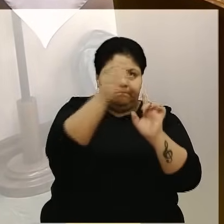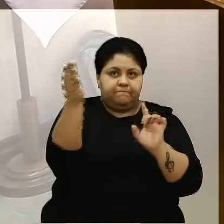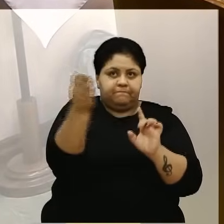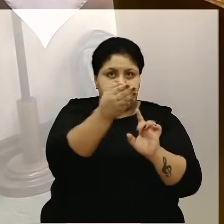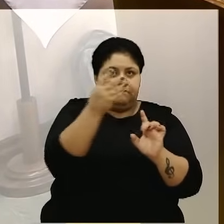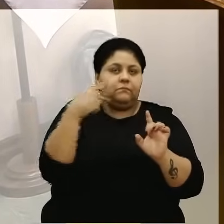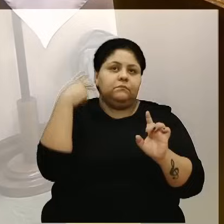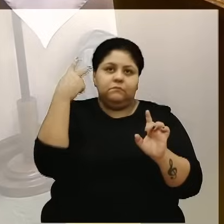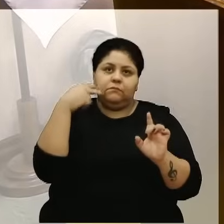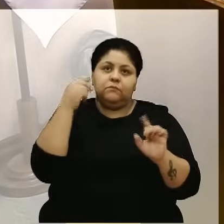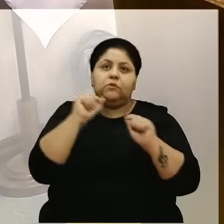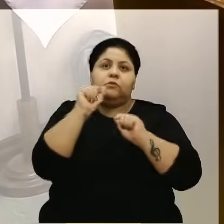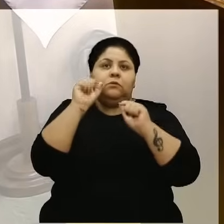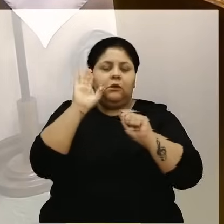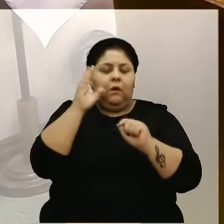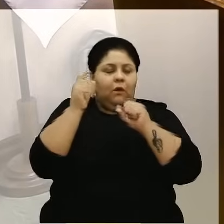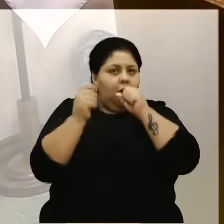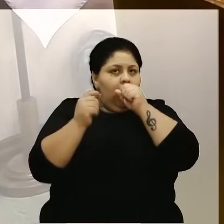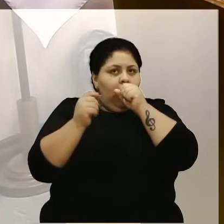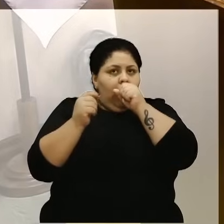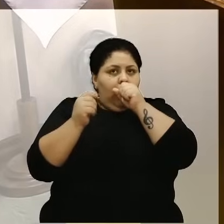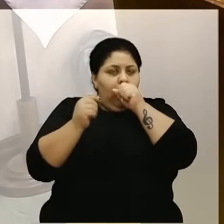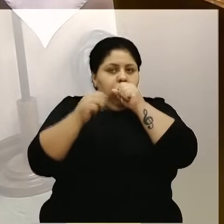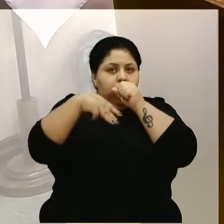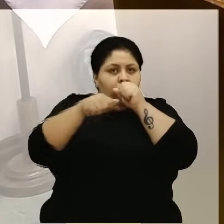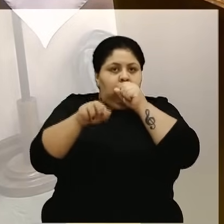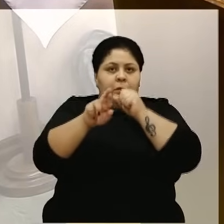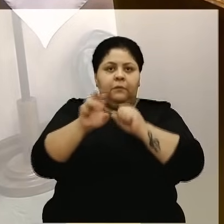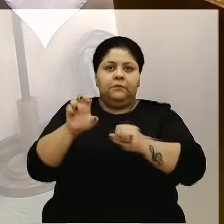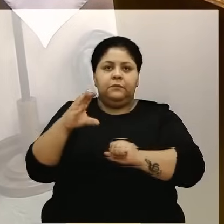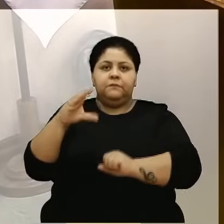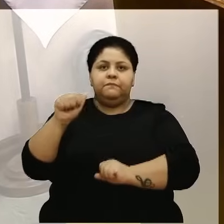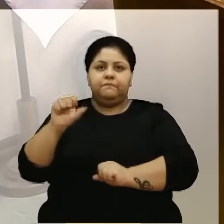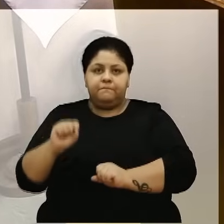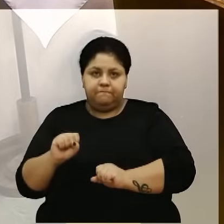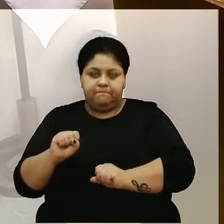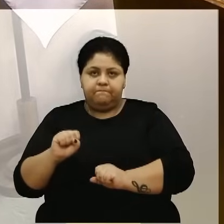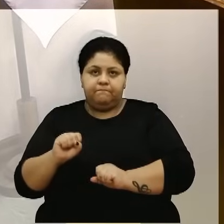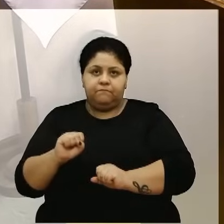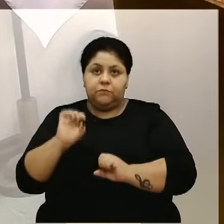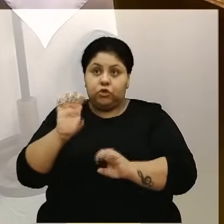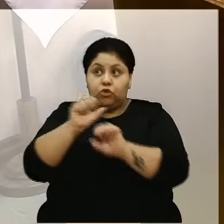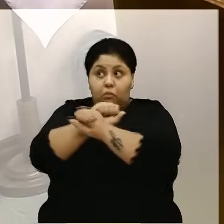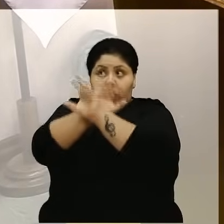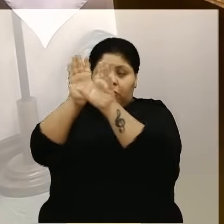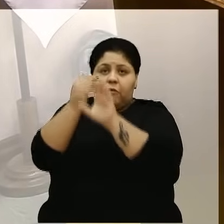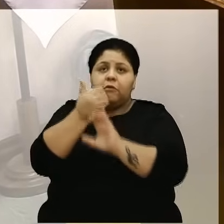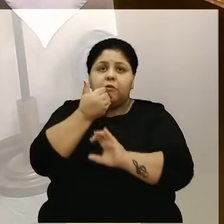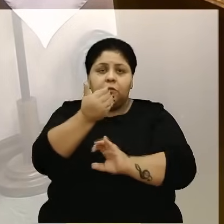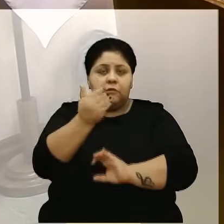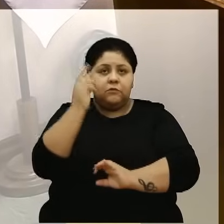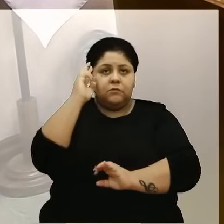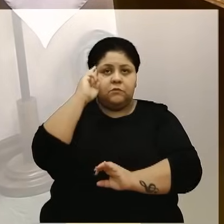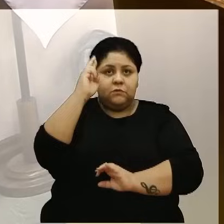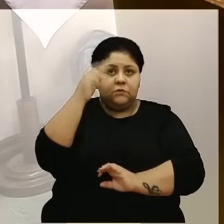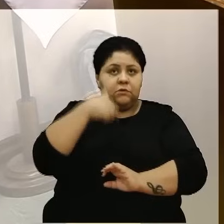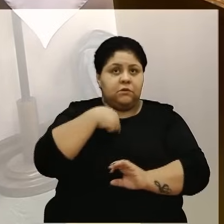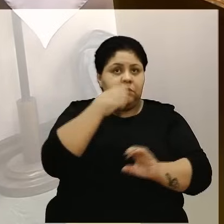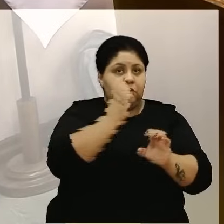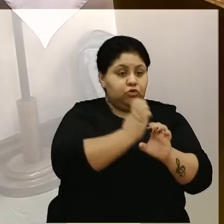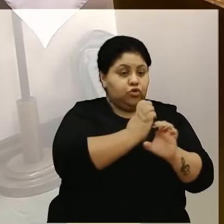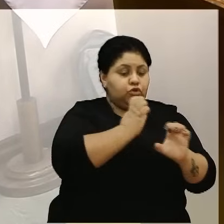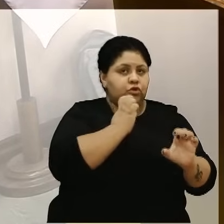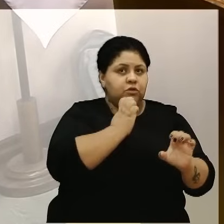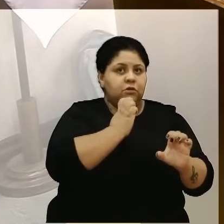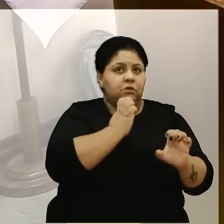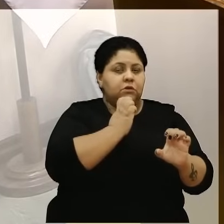efetivamente o que está ocorrendo na situação do Marrecas. Só para a gente corrigir e deixar claro, Eu sou o diretor da Garden, eu sou geógrafo e biólogo de